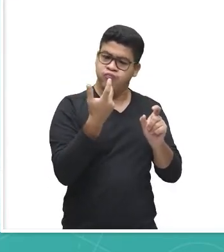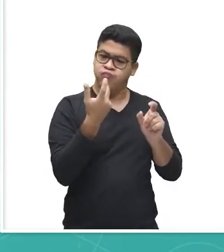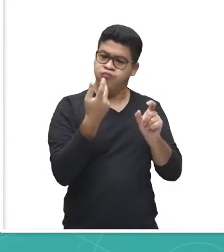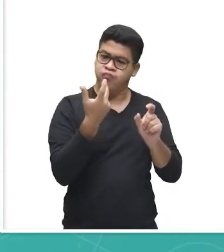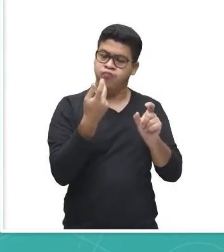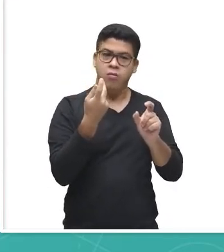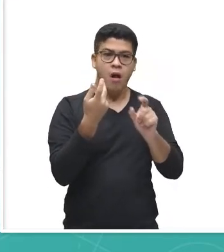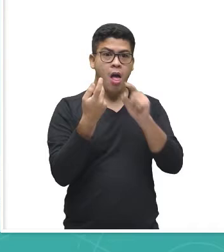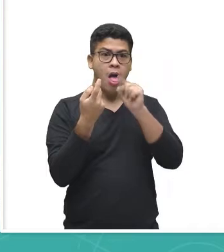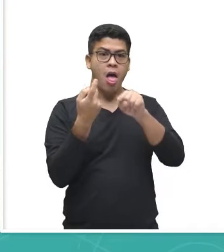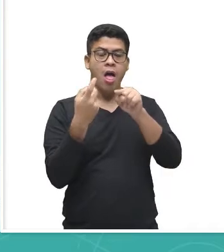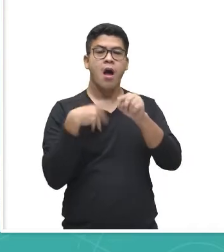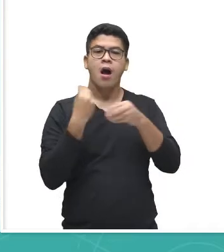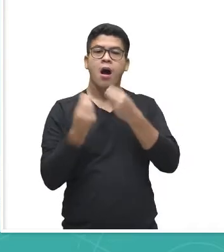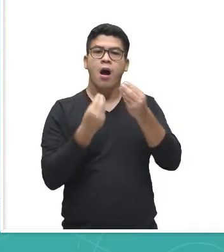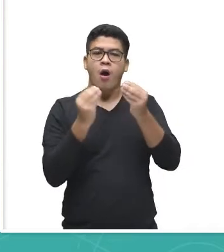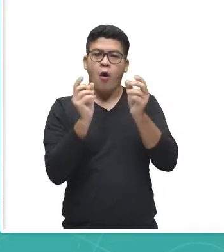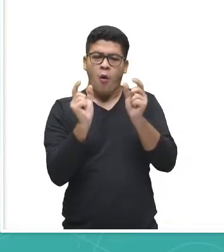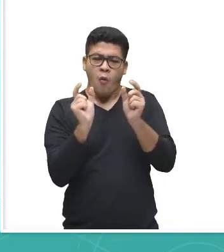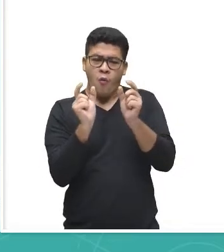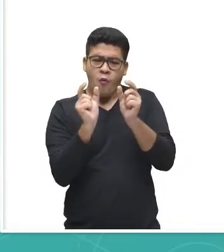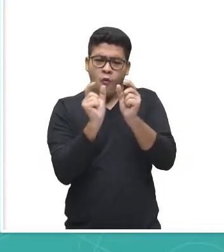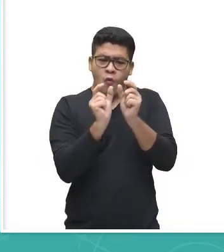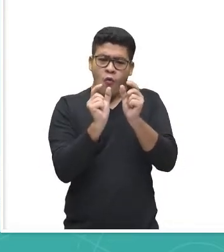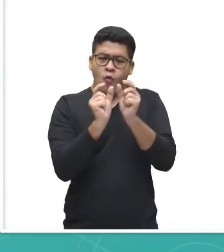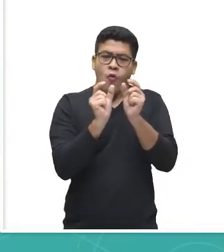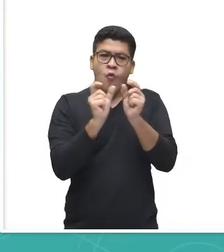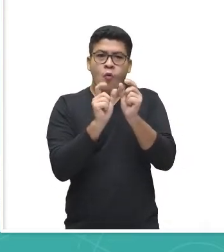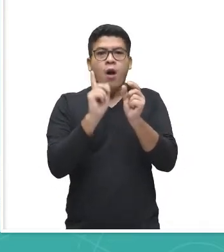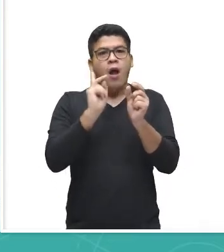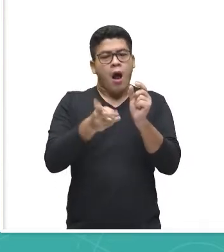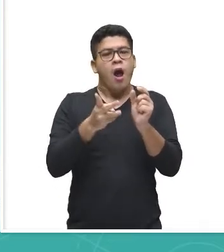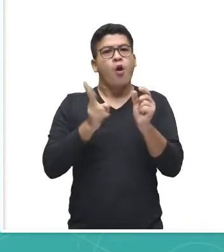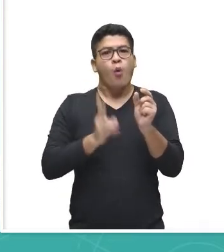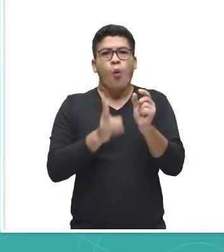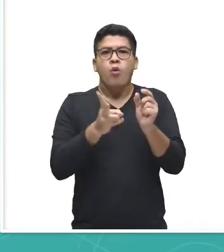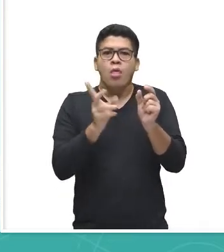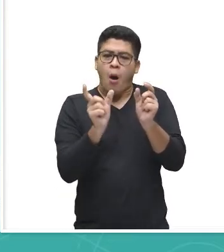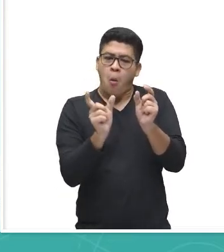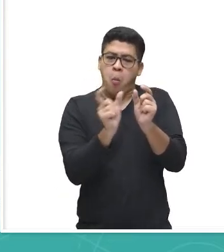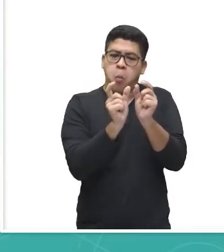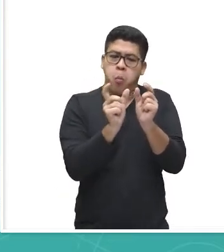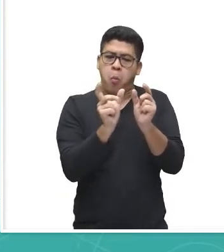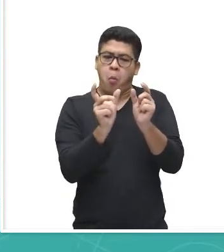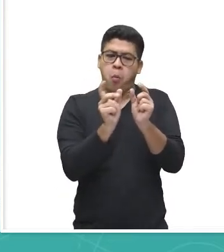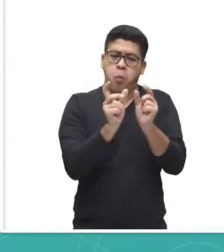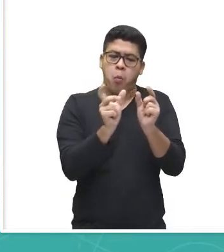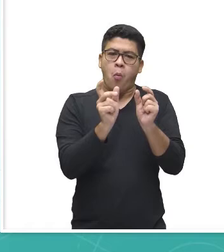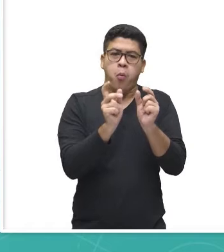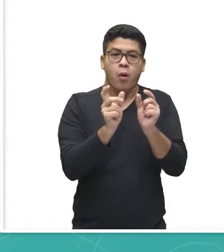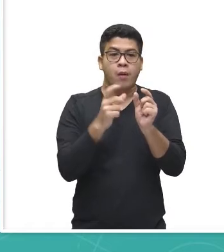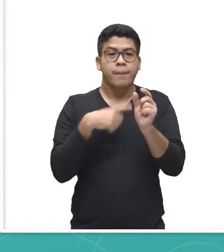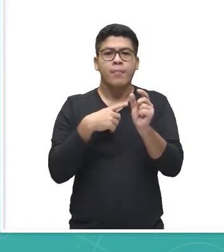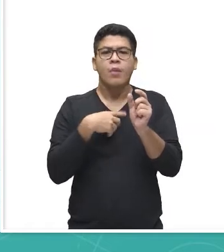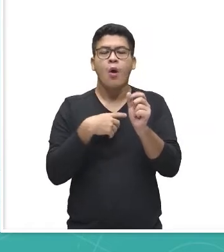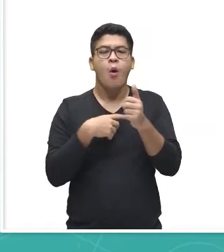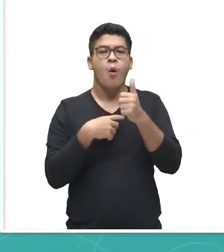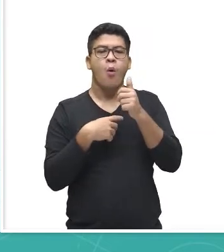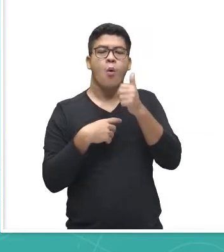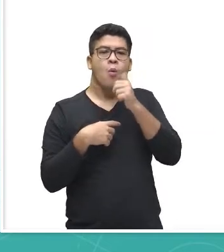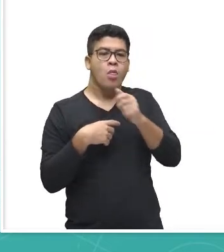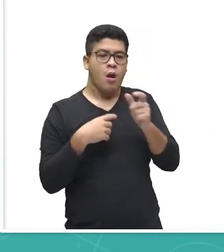êmbolo. O êmbolo é essa parte aqui que a gente empurra. E aqui, ó, o outro dedo, ele está tampando a saída de